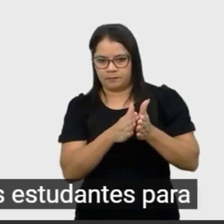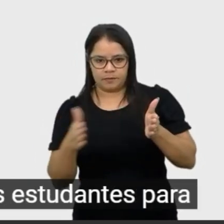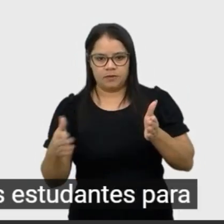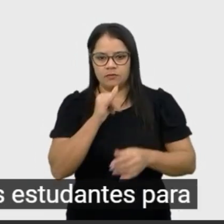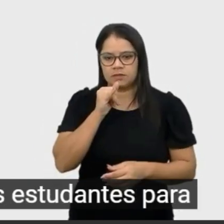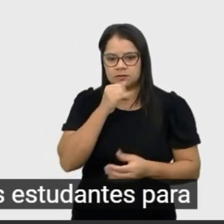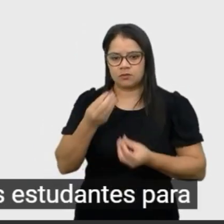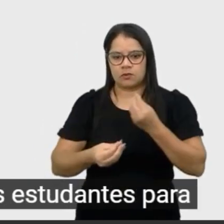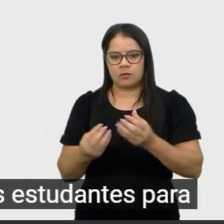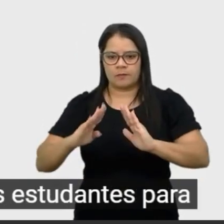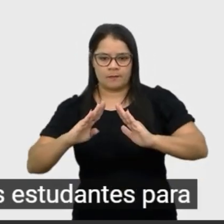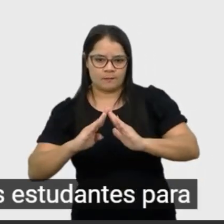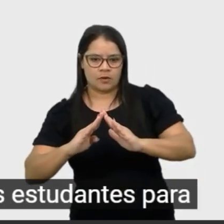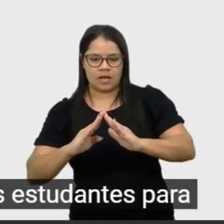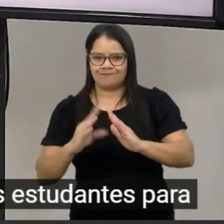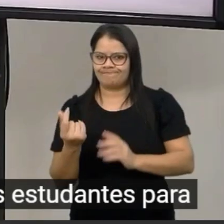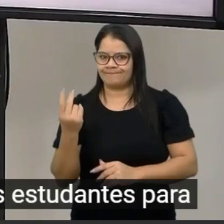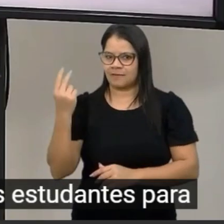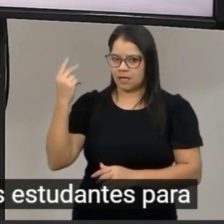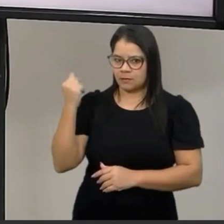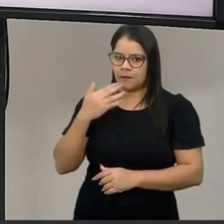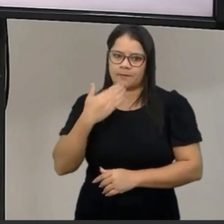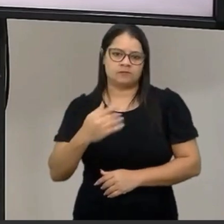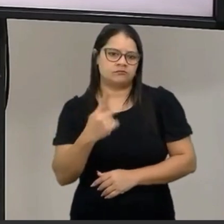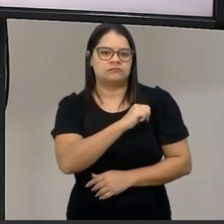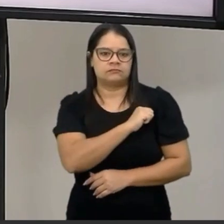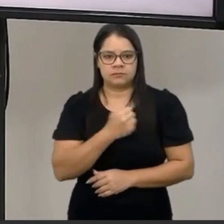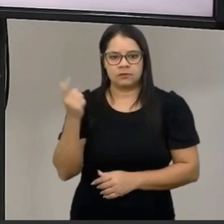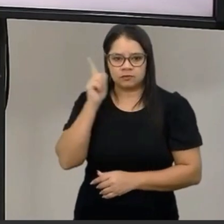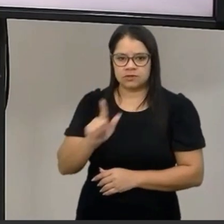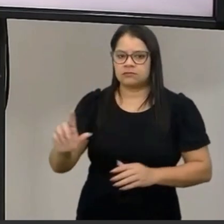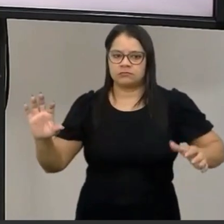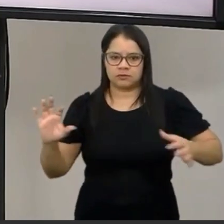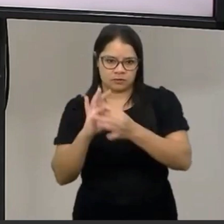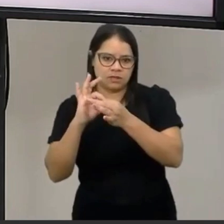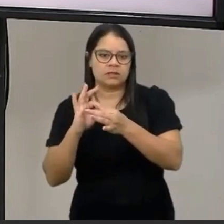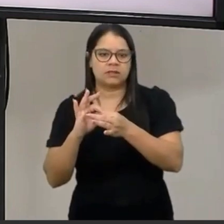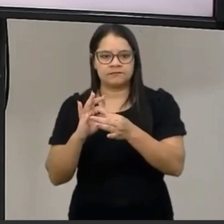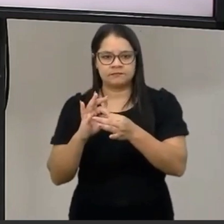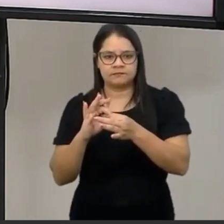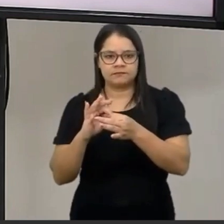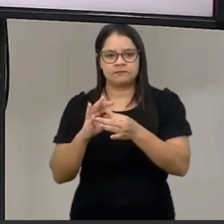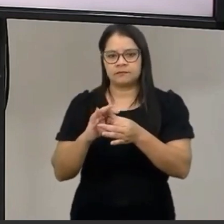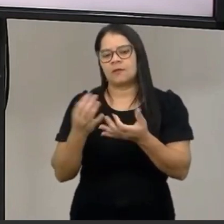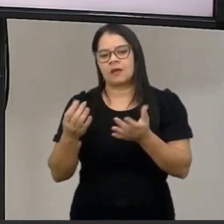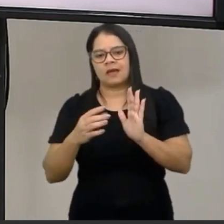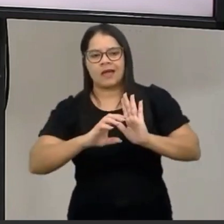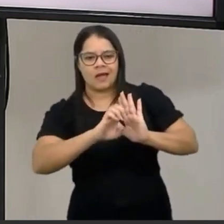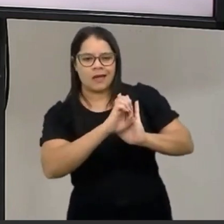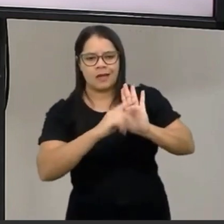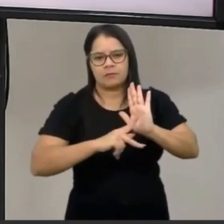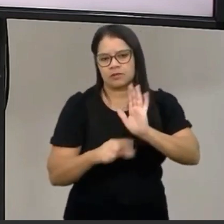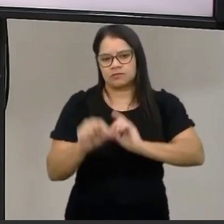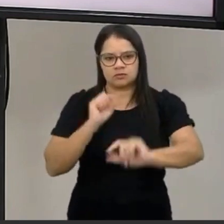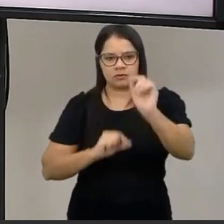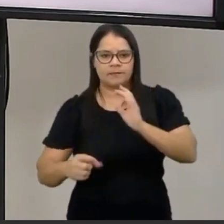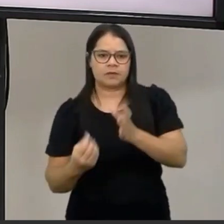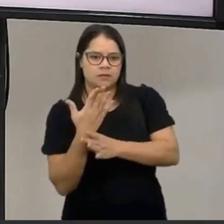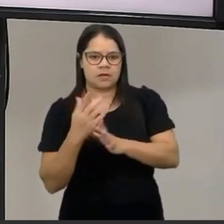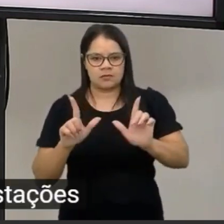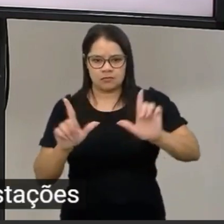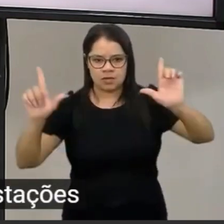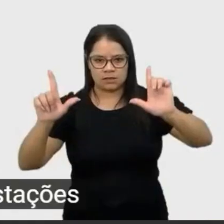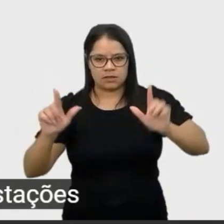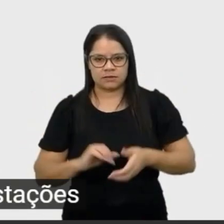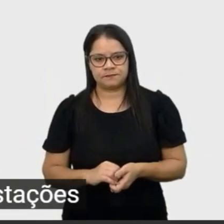seria morar naquela época. Também é interessante você pedir para os estudantes para que eles possam se conectar à época que eles escolheram aí para criar esse